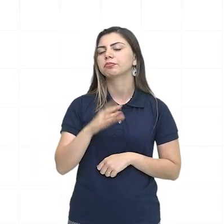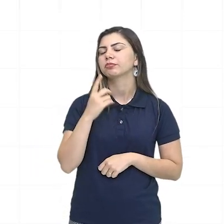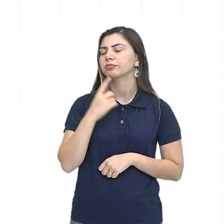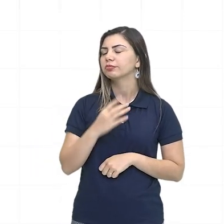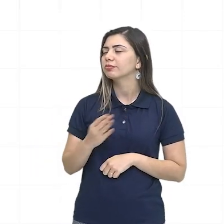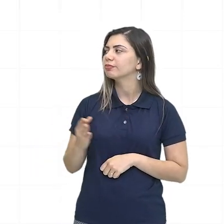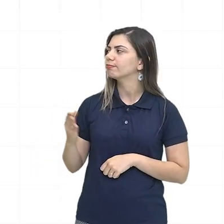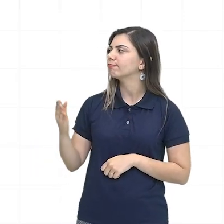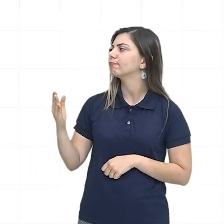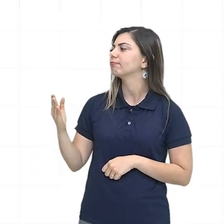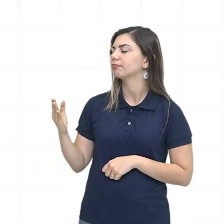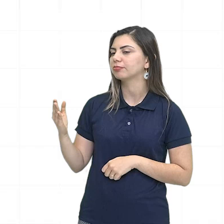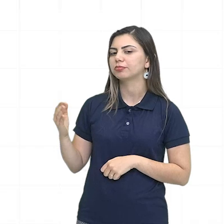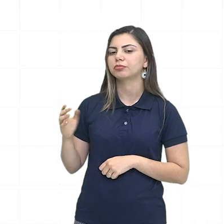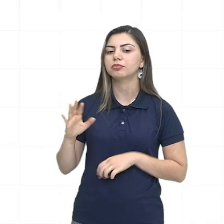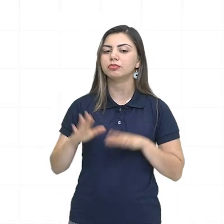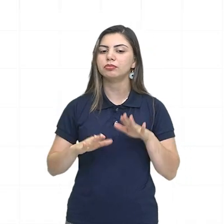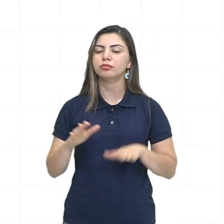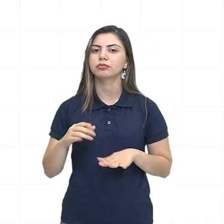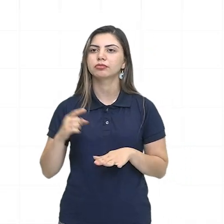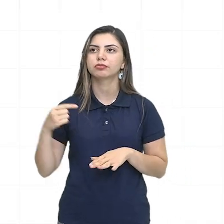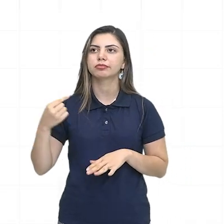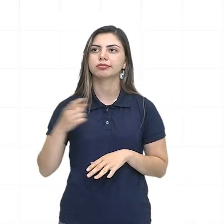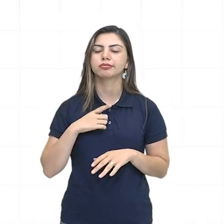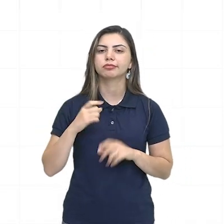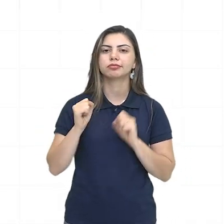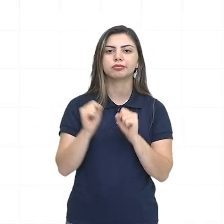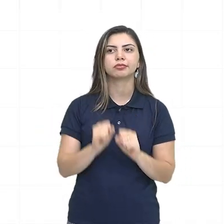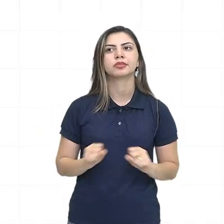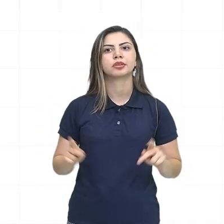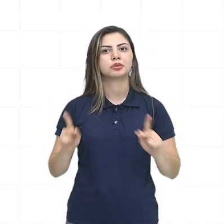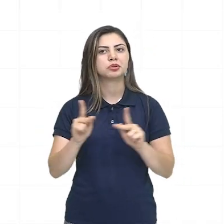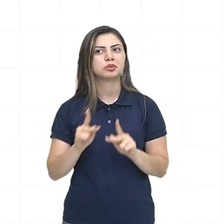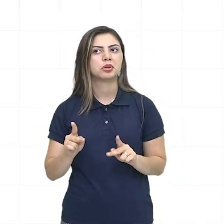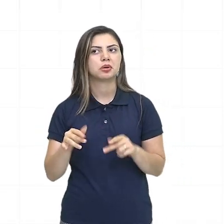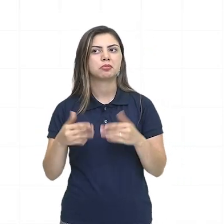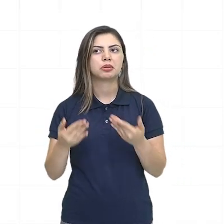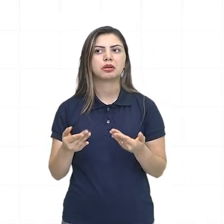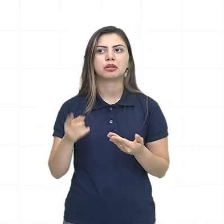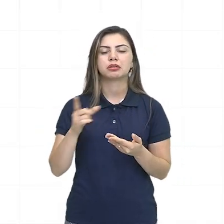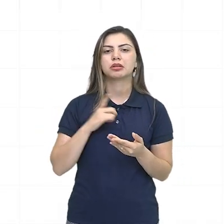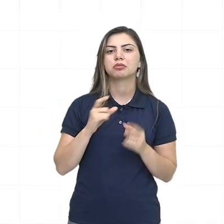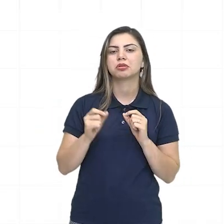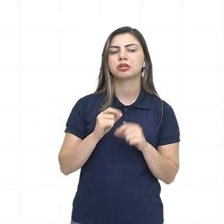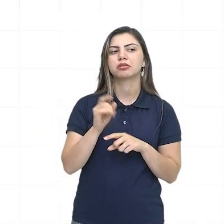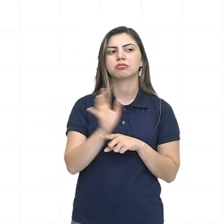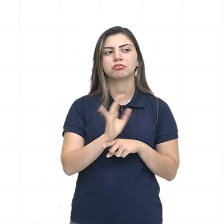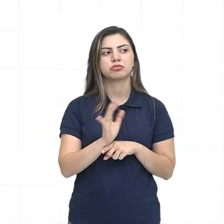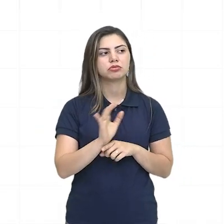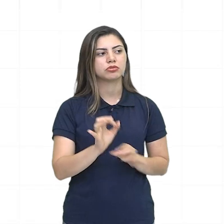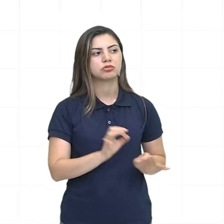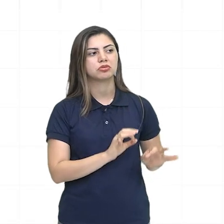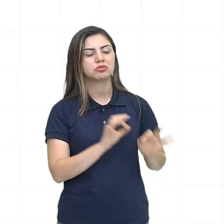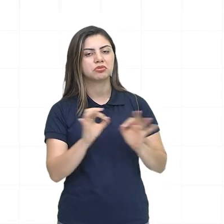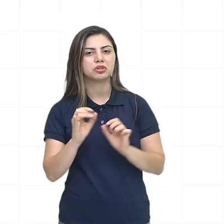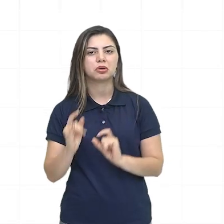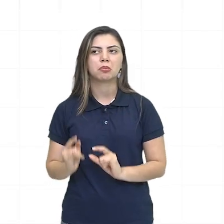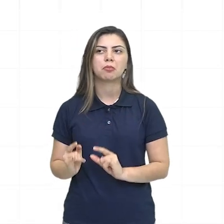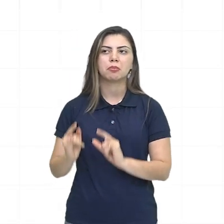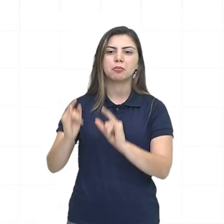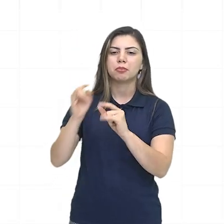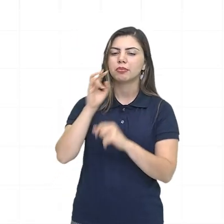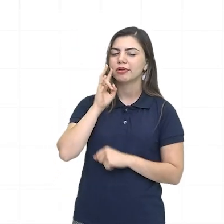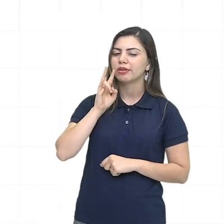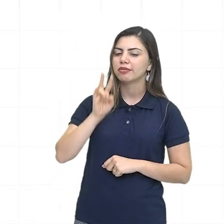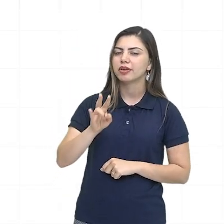símbolo. Às vezes nós estamos no shopping, no cinema, em alguns prédios, em algumas construções, nós encontramos